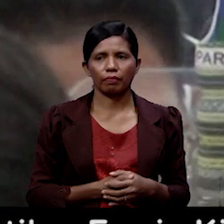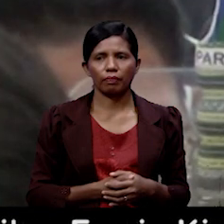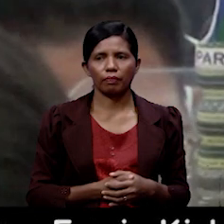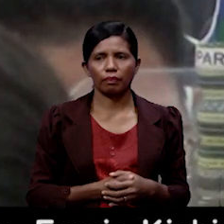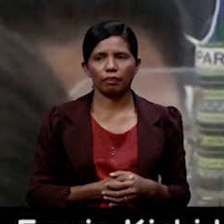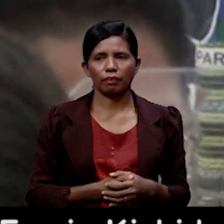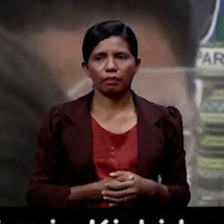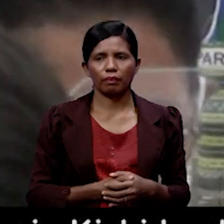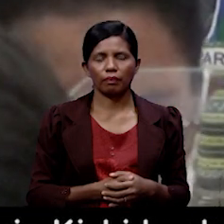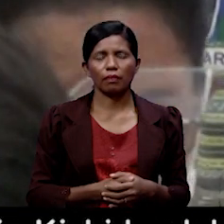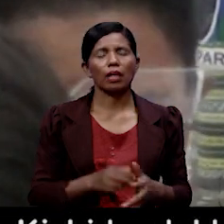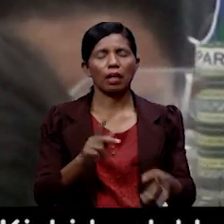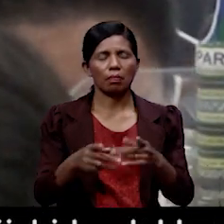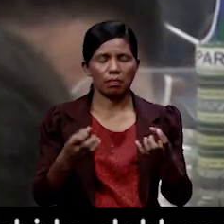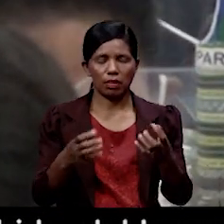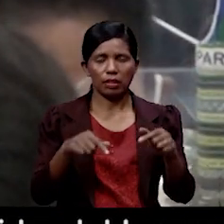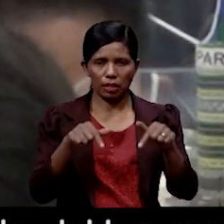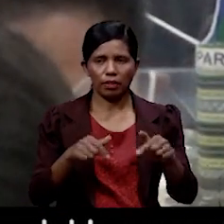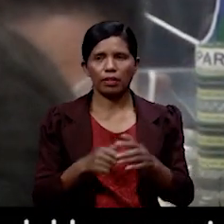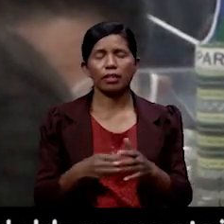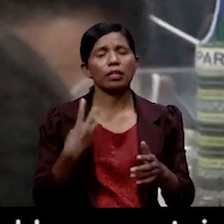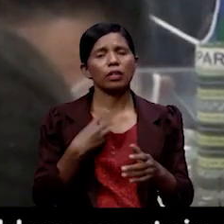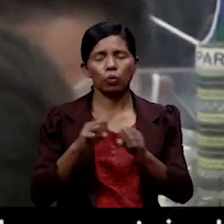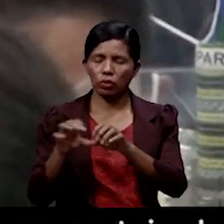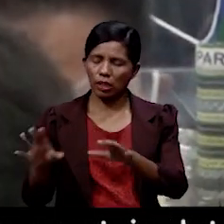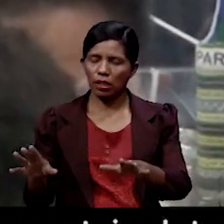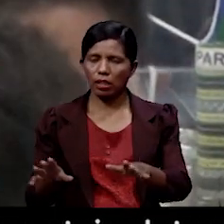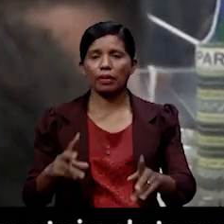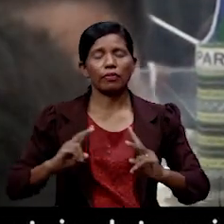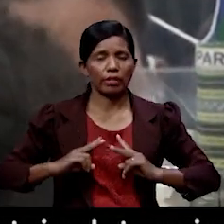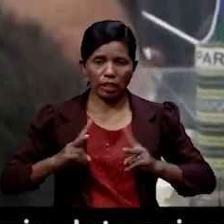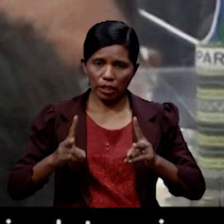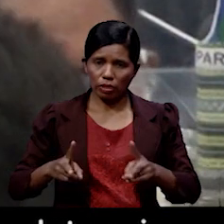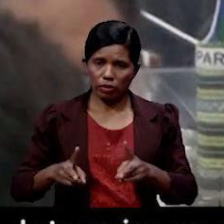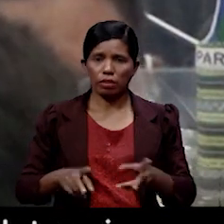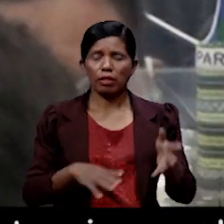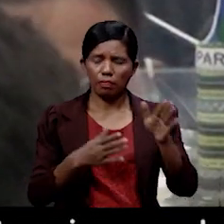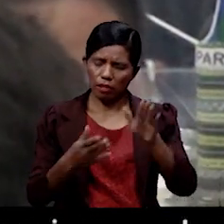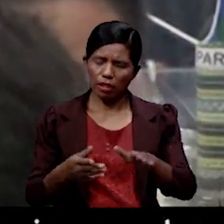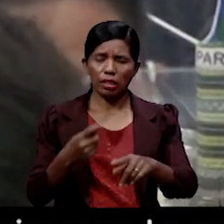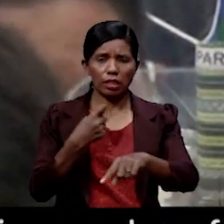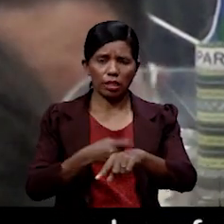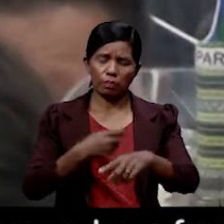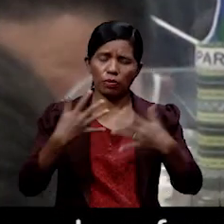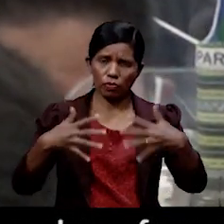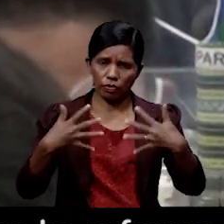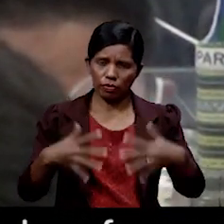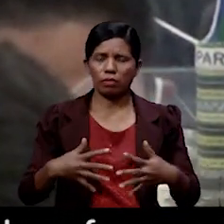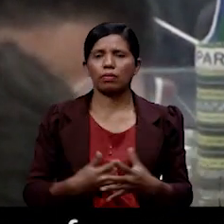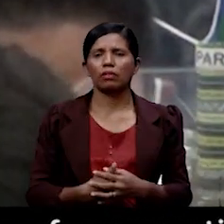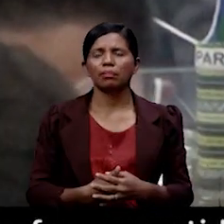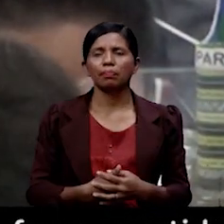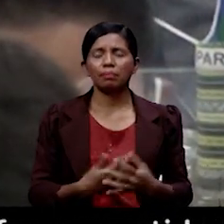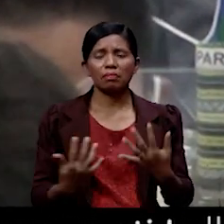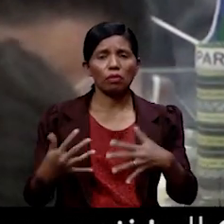1973 barbol segen. Agora, o que você quer que tenha mal que de fundo na enxerga, na ruína italiana, abandona.